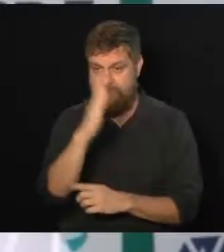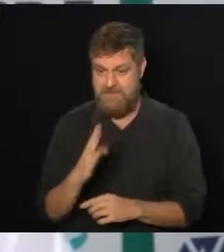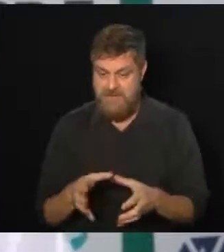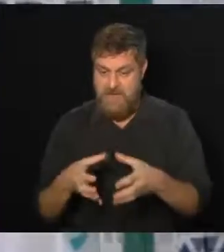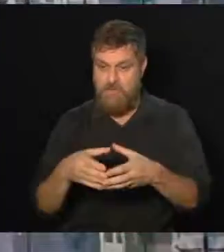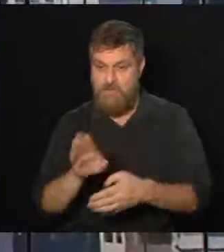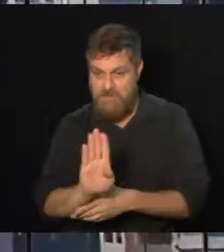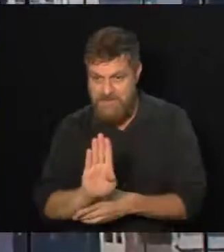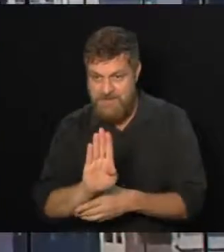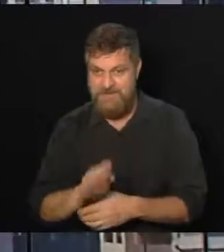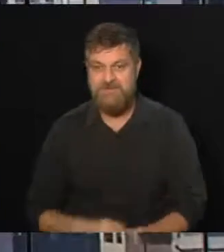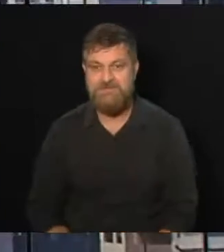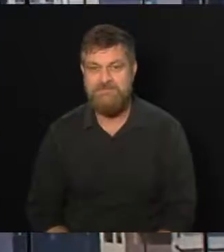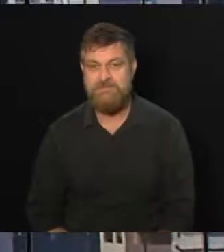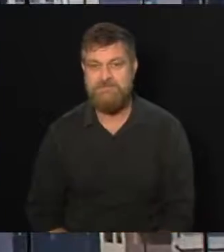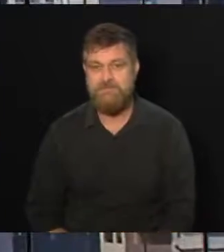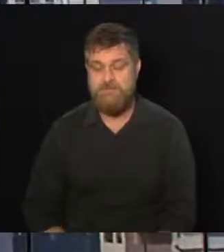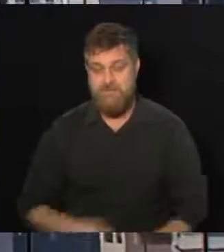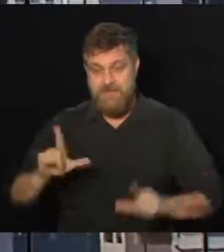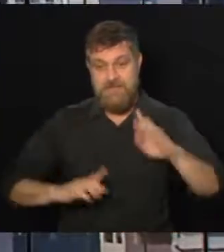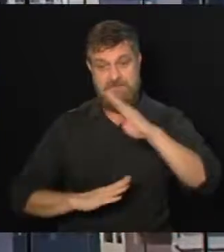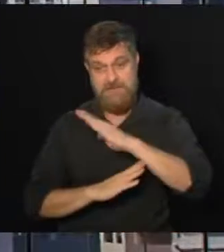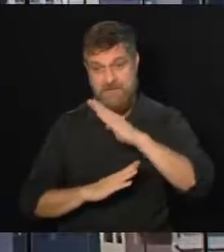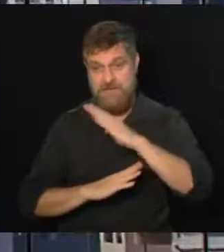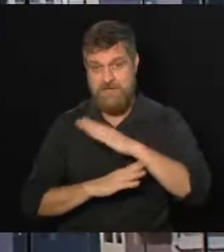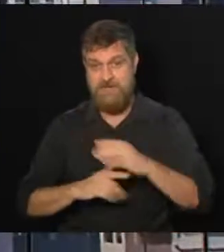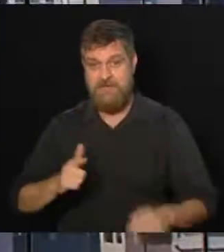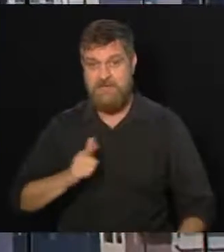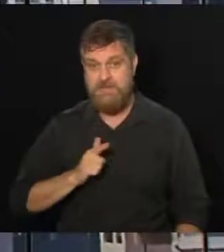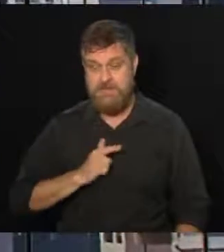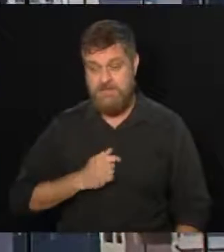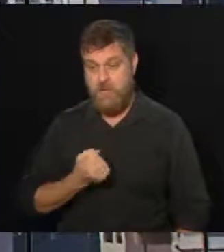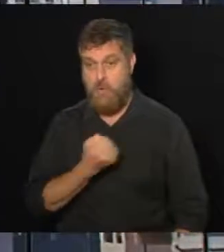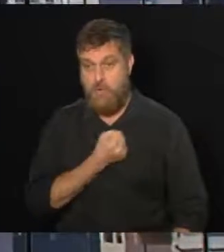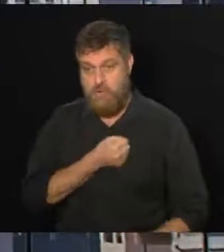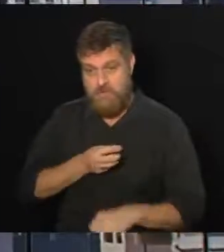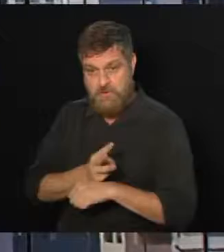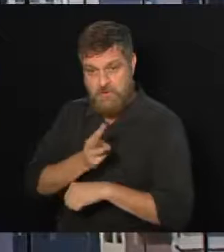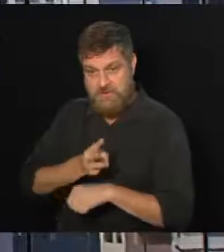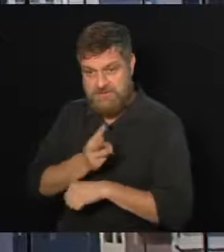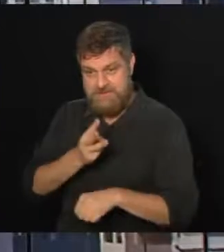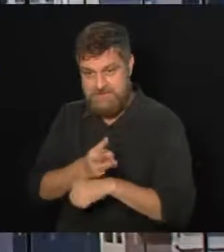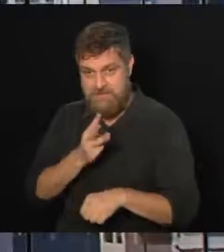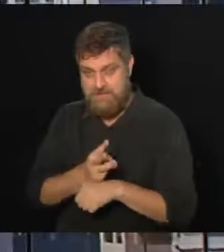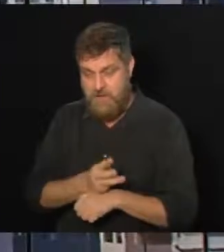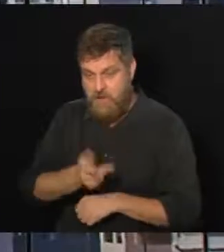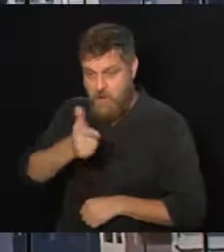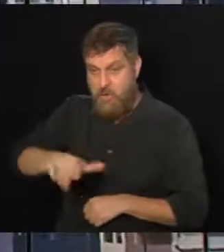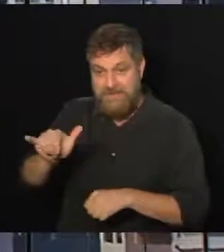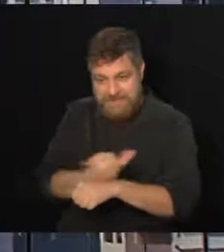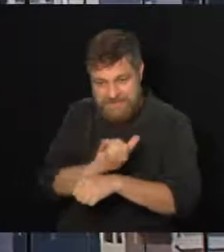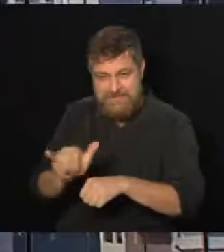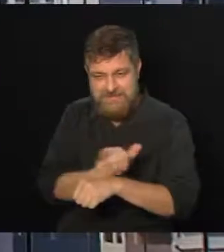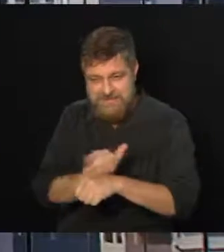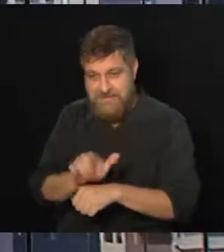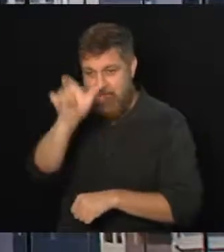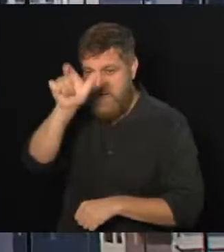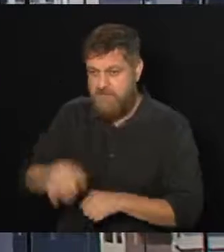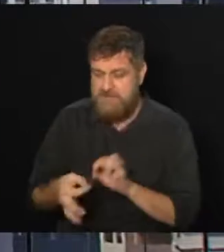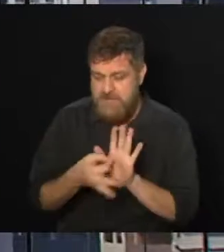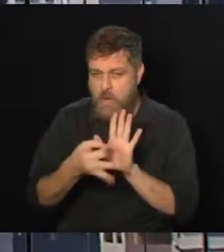Série B. A TV Câmara Campinas está com um número de WhatsApp. Mais uma ferramenta para você